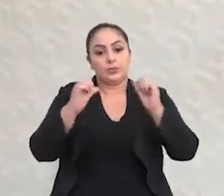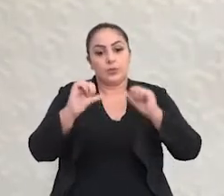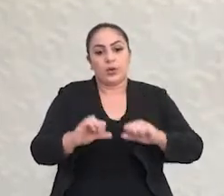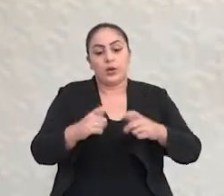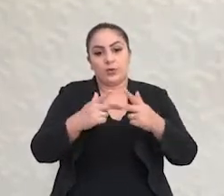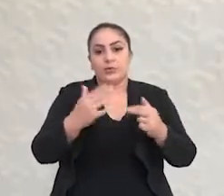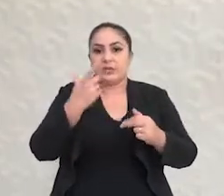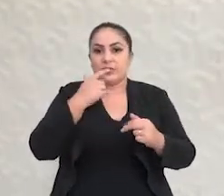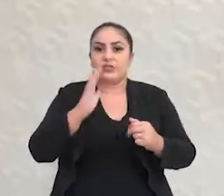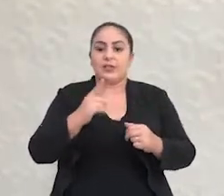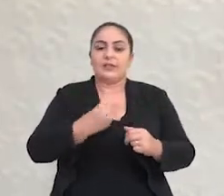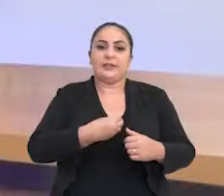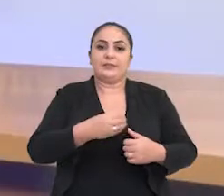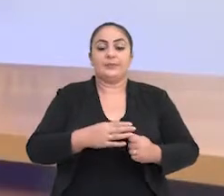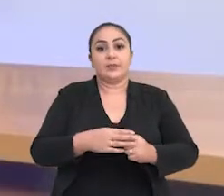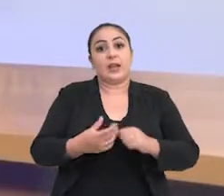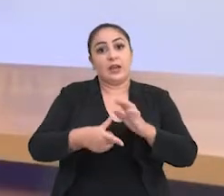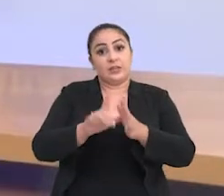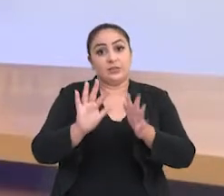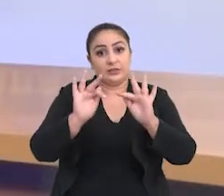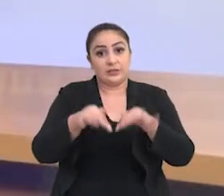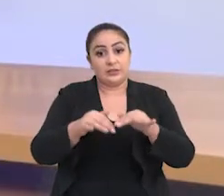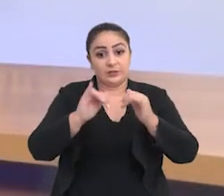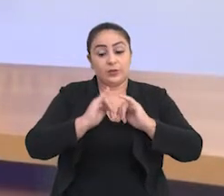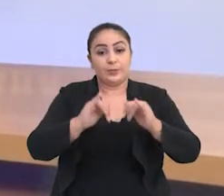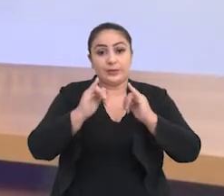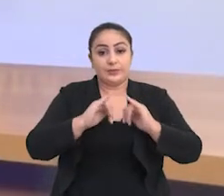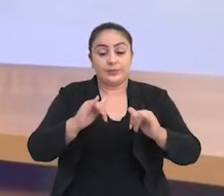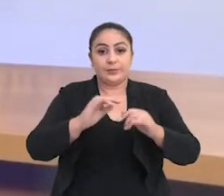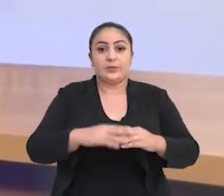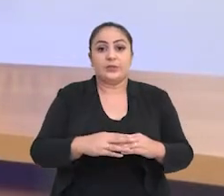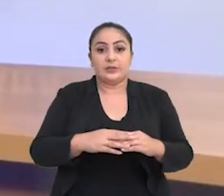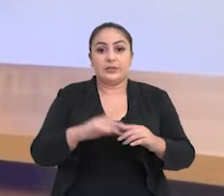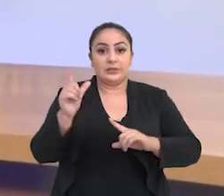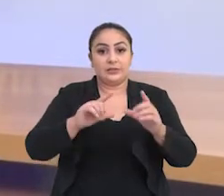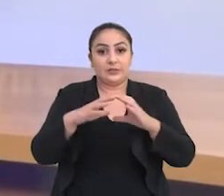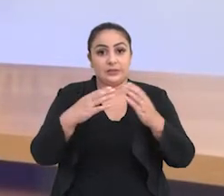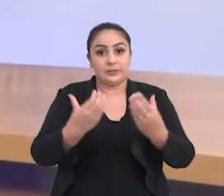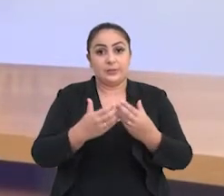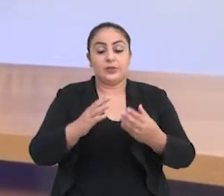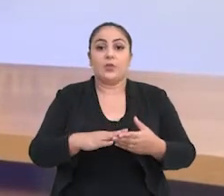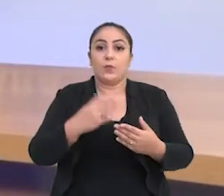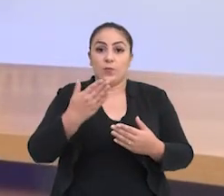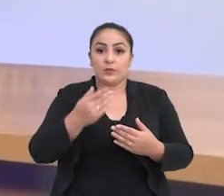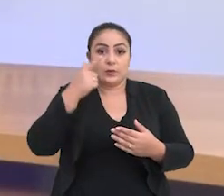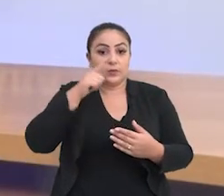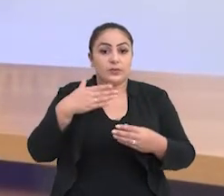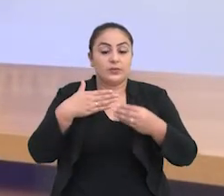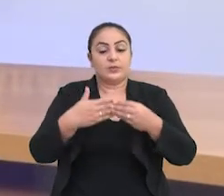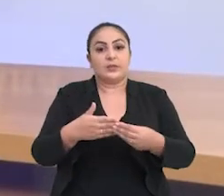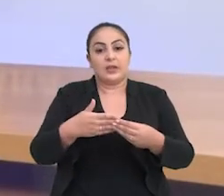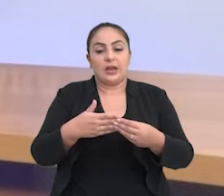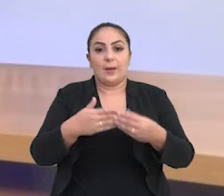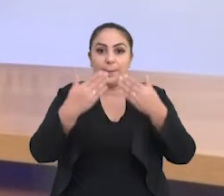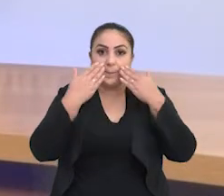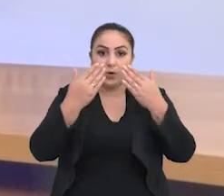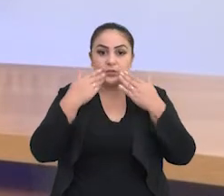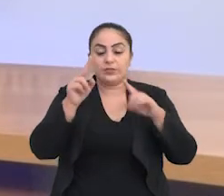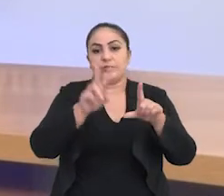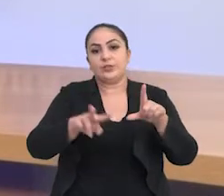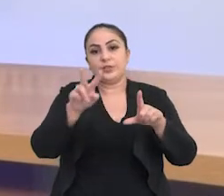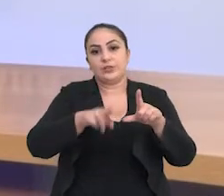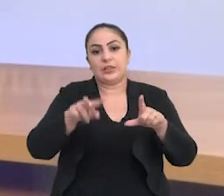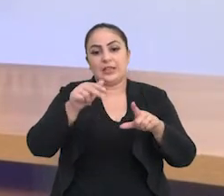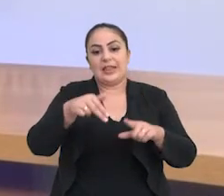algum desvio que a criança já tenha. Antes de encerrarmos esta edição do Jornal da Câmara, você vai conferir a